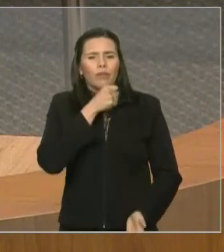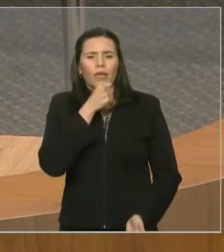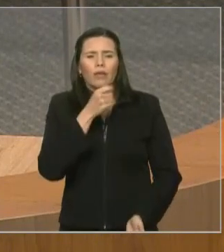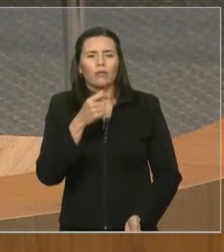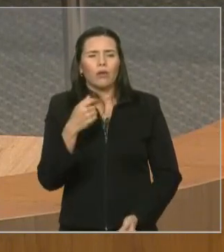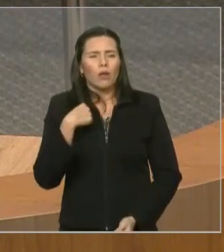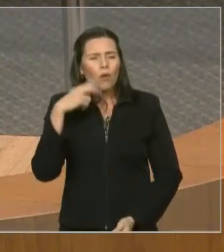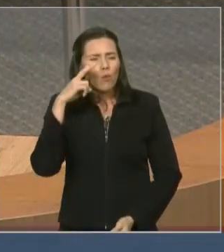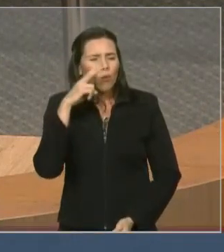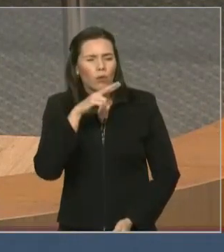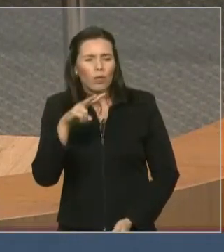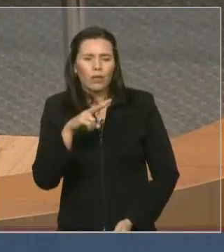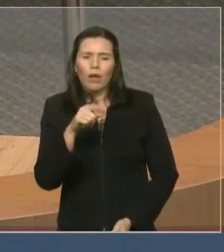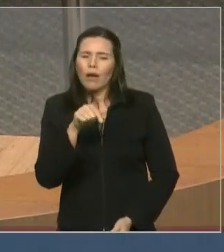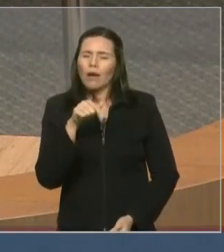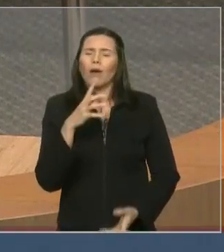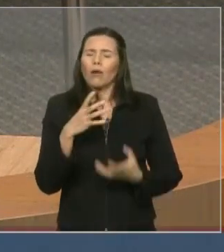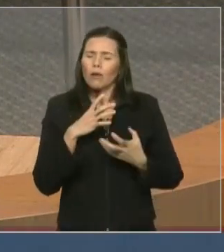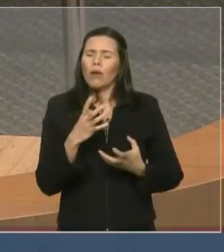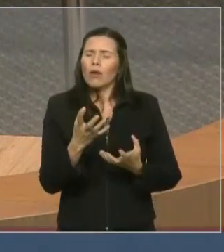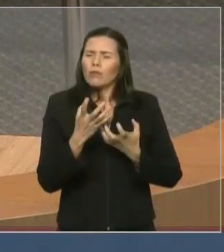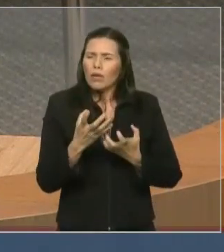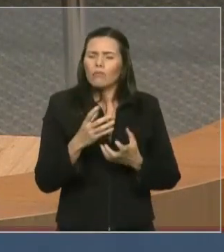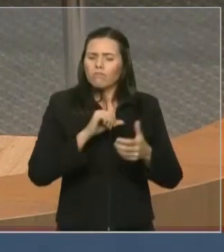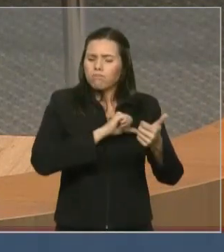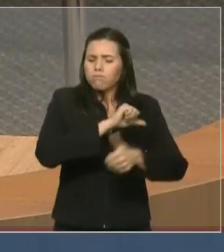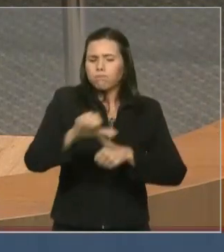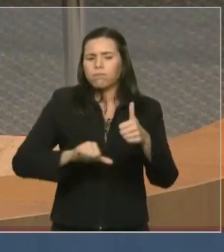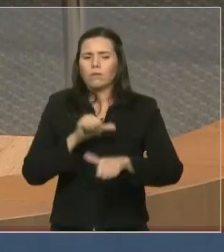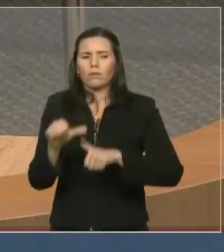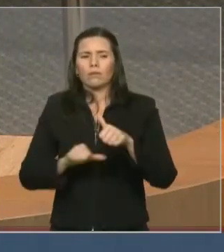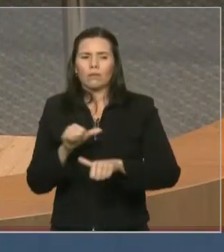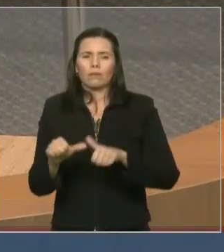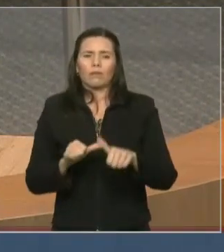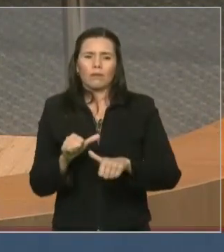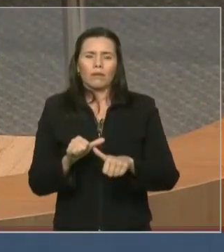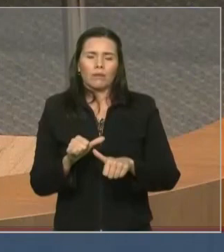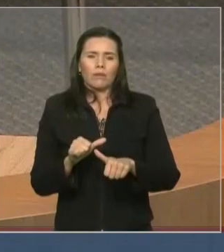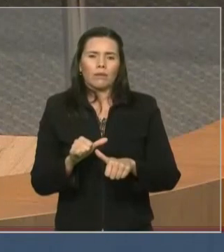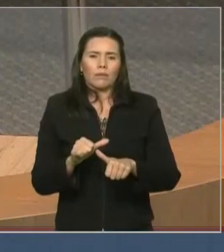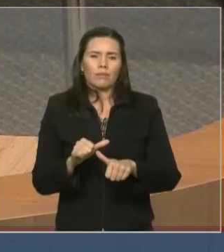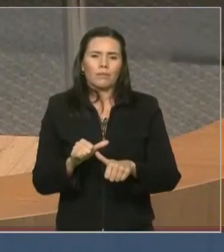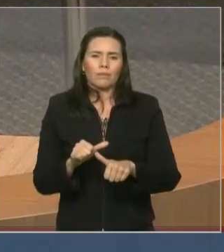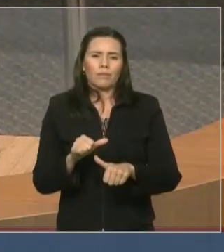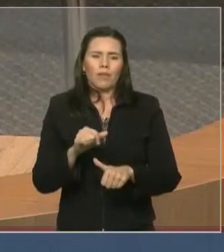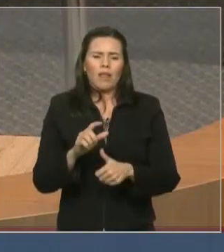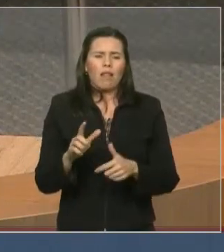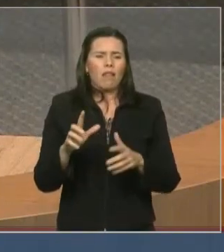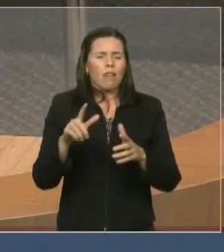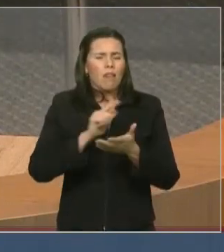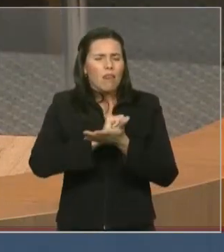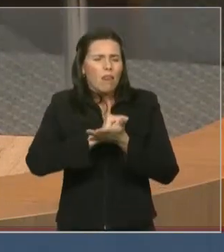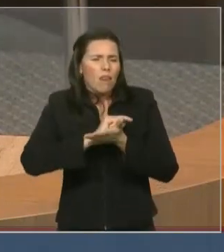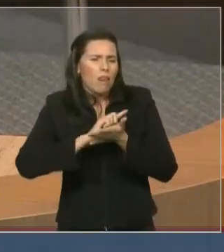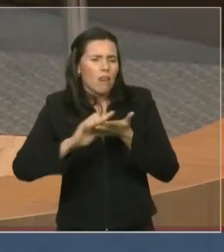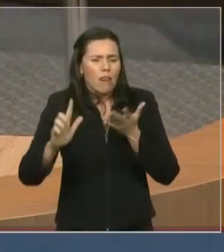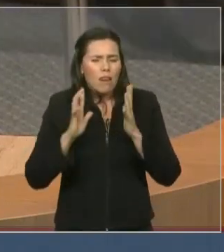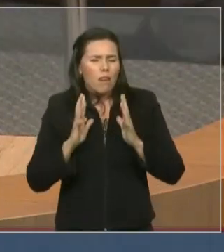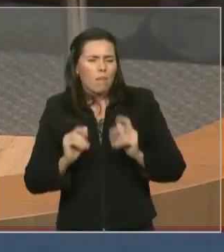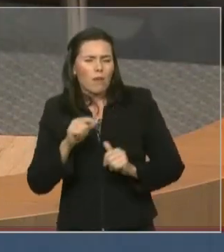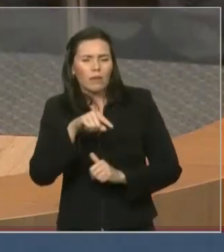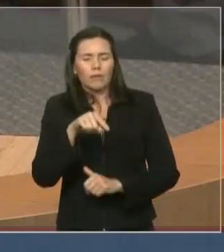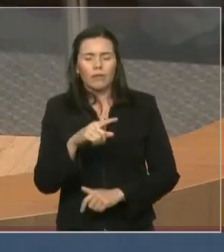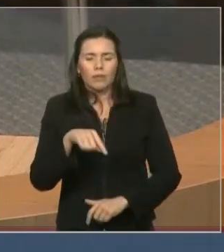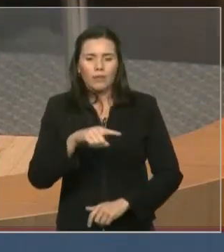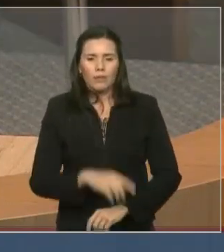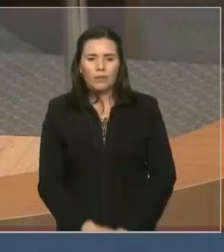recuperado. E fizemos, se eu não estou equivocado, a primeira diretora dessa